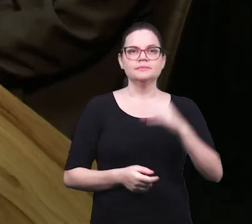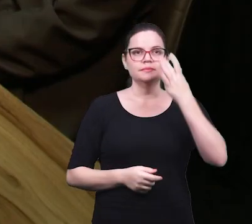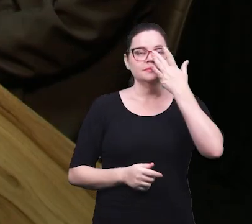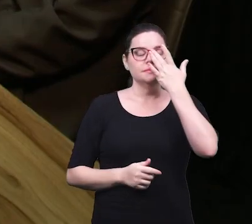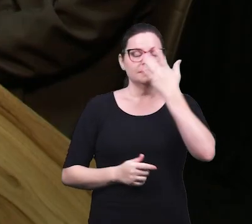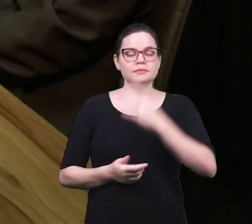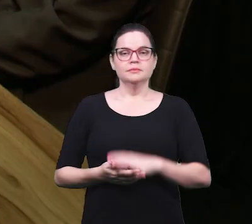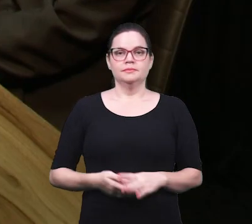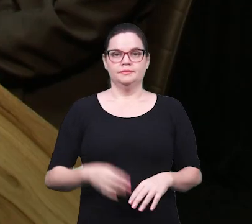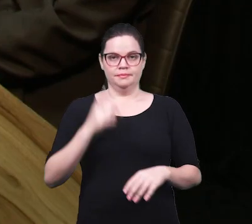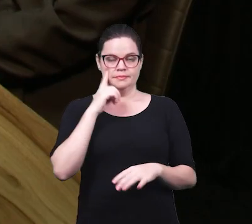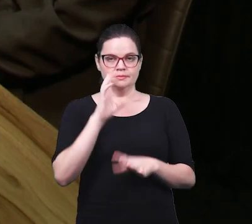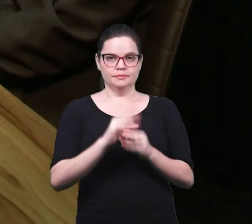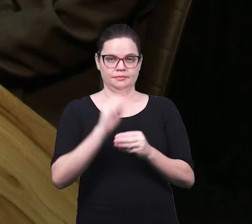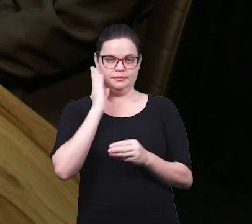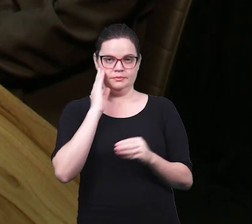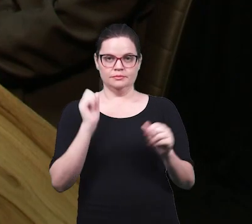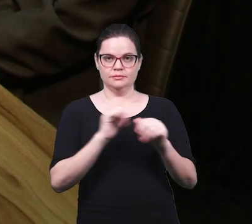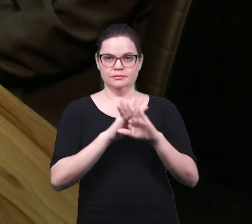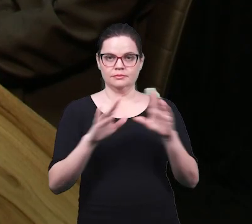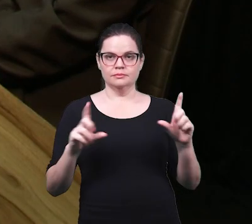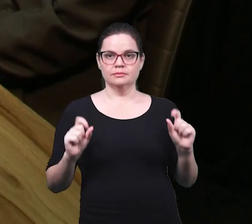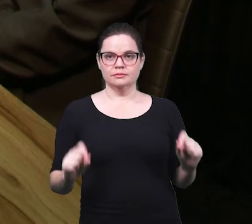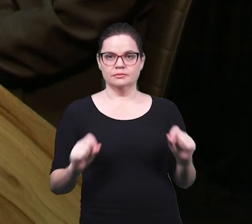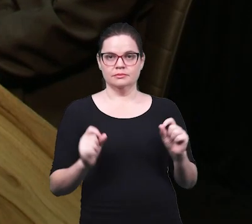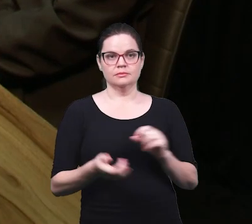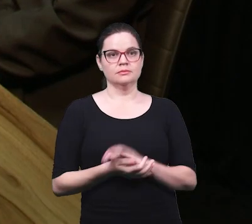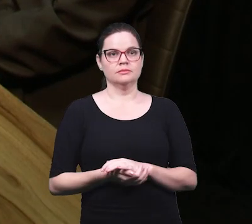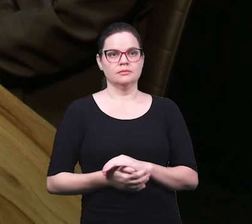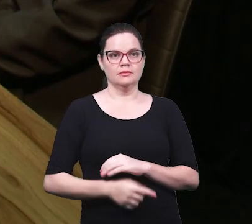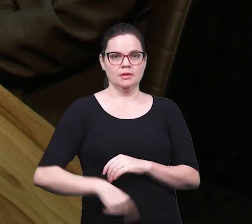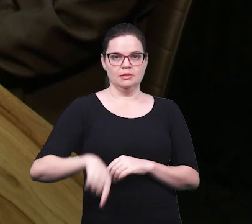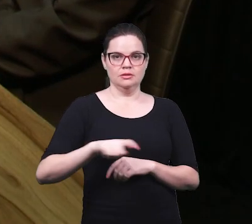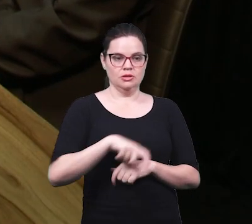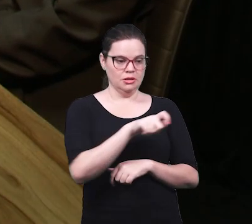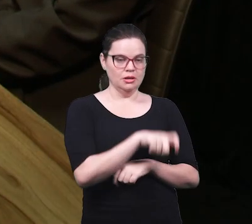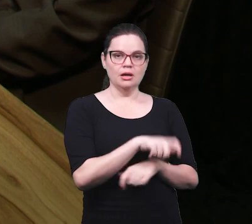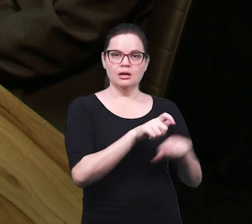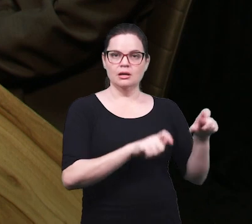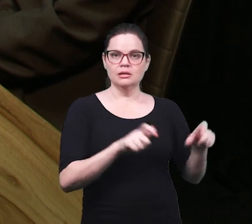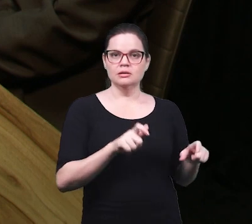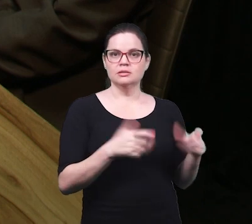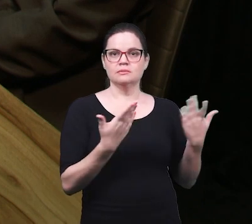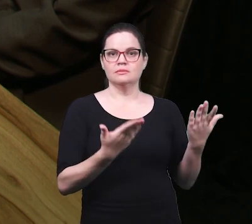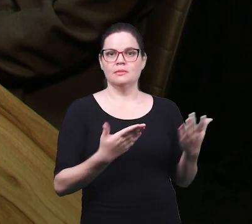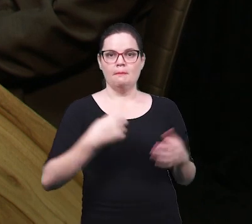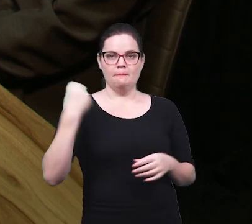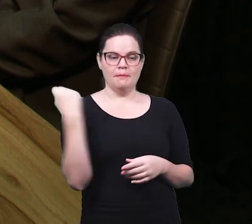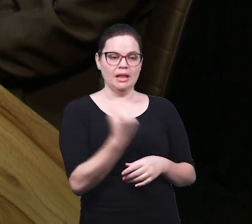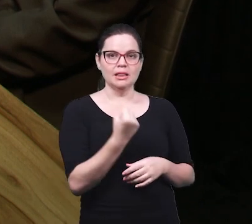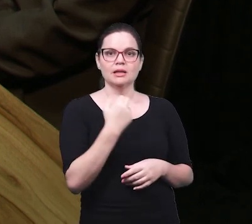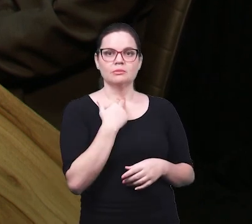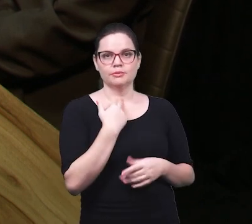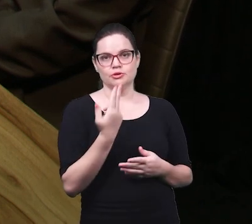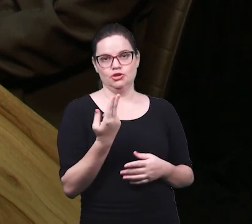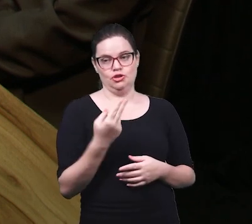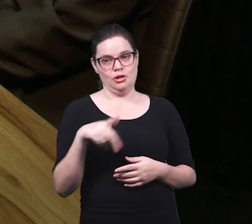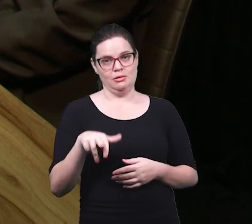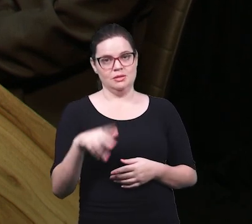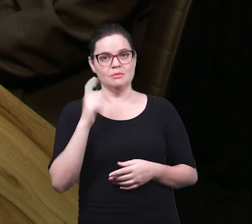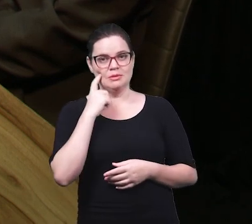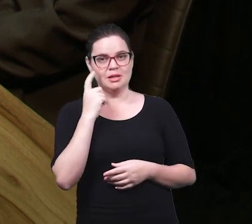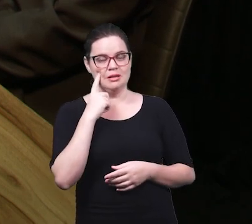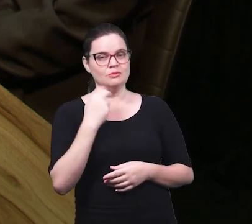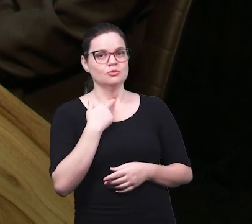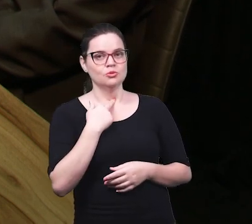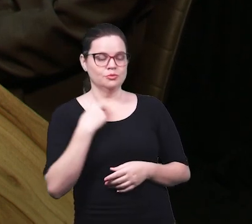Essa situação, essa cova, né, e os irmãos entenderam então que não poderiam matar, mas vender, você veja, né, vender